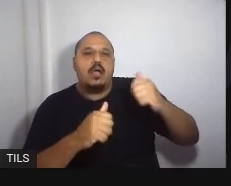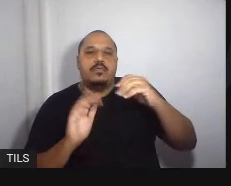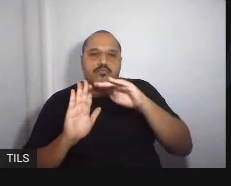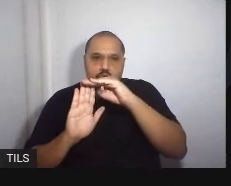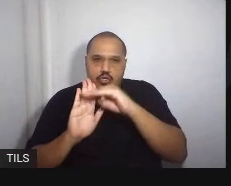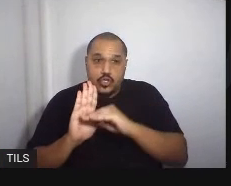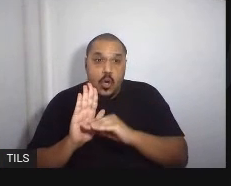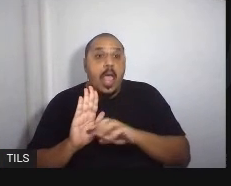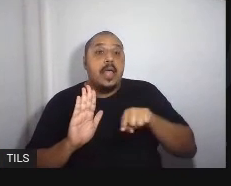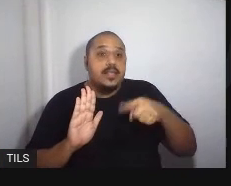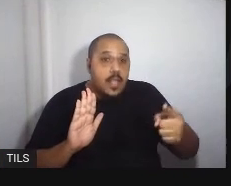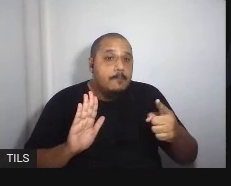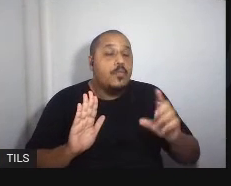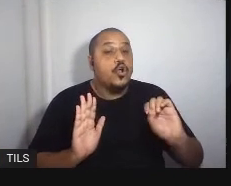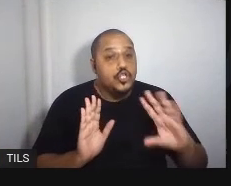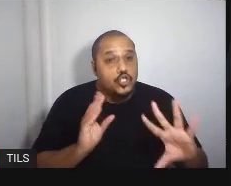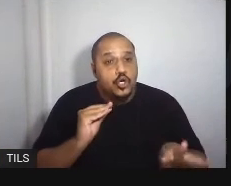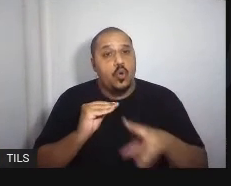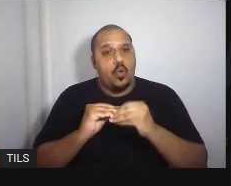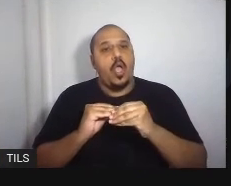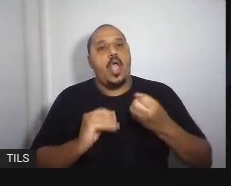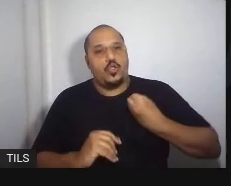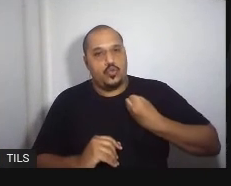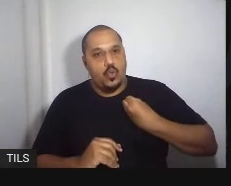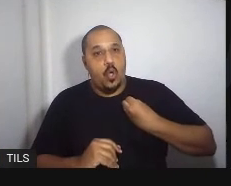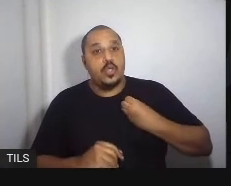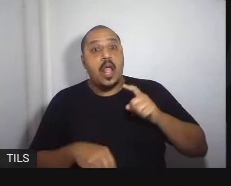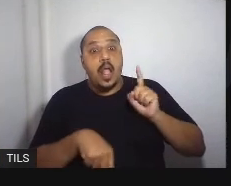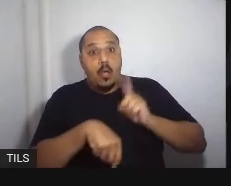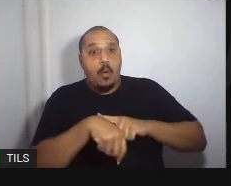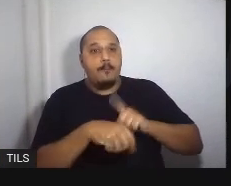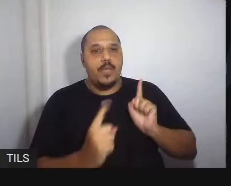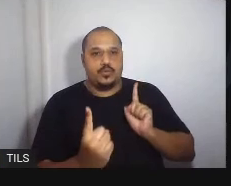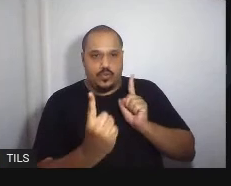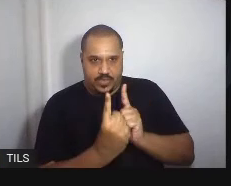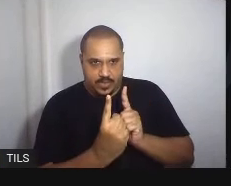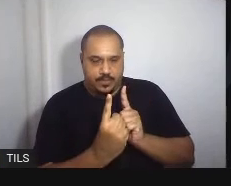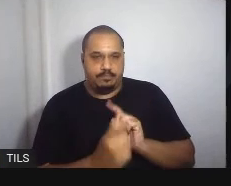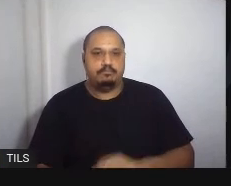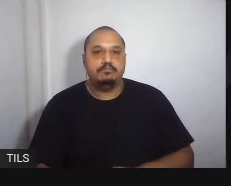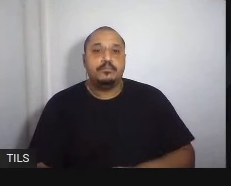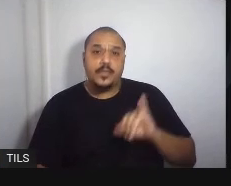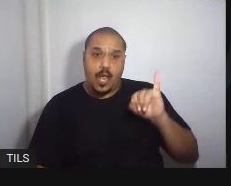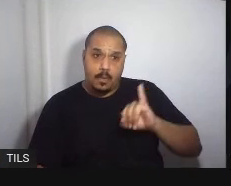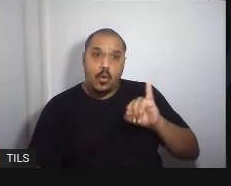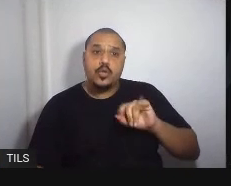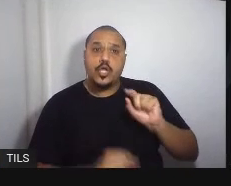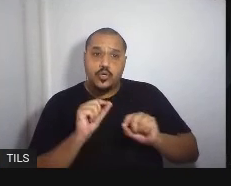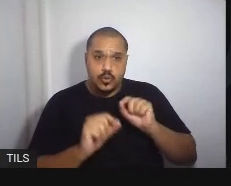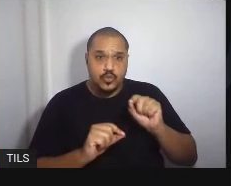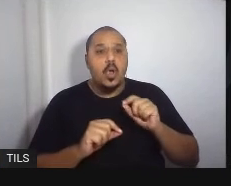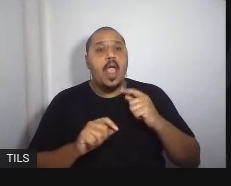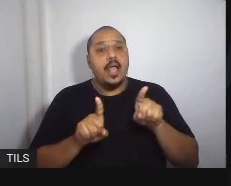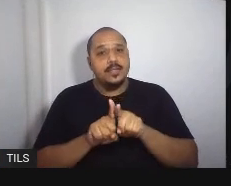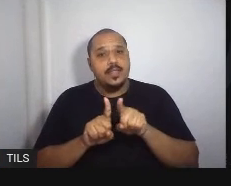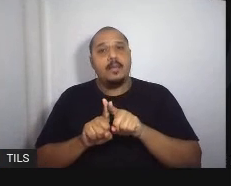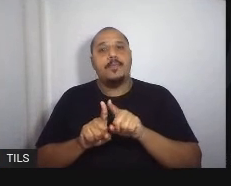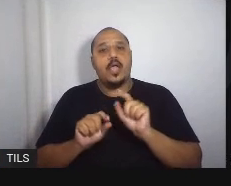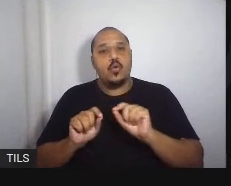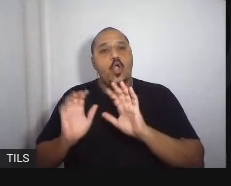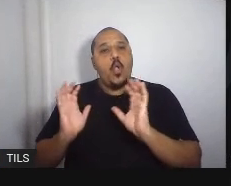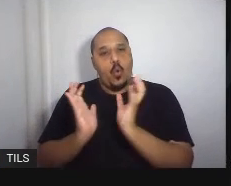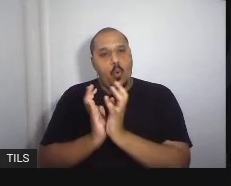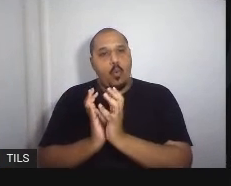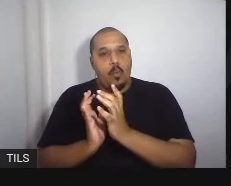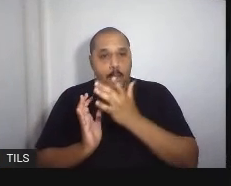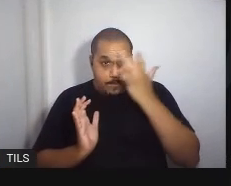Uma outra coisa que é importante lembrar é que quando a gente vai incluir as pessoas na sala, o Google Classroom só permite que a